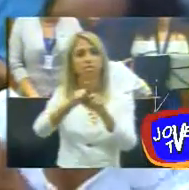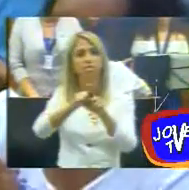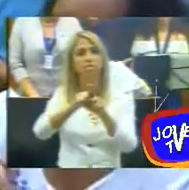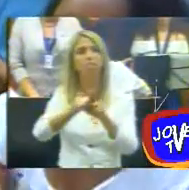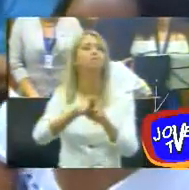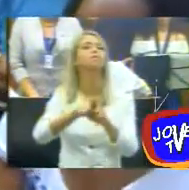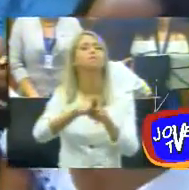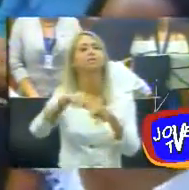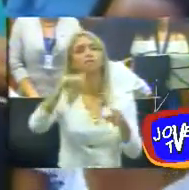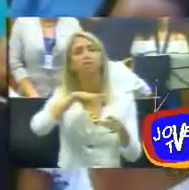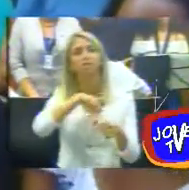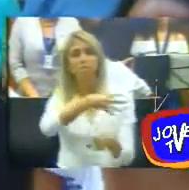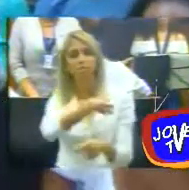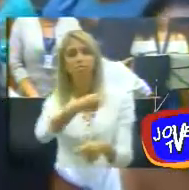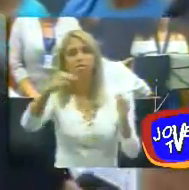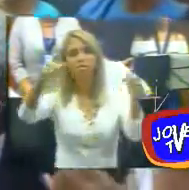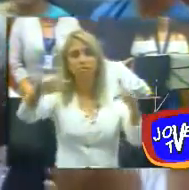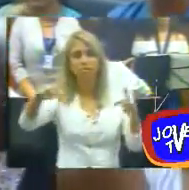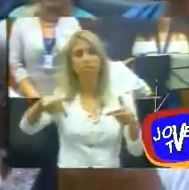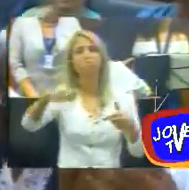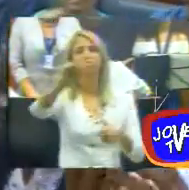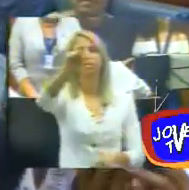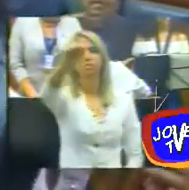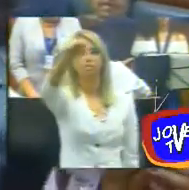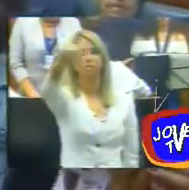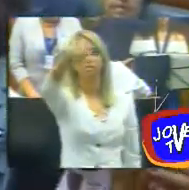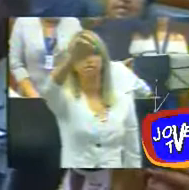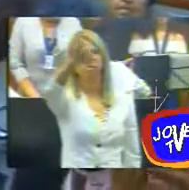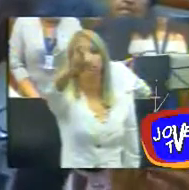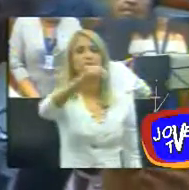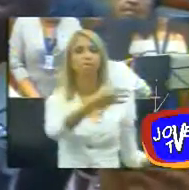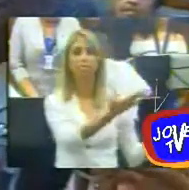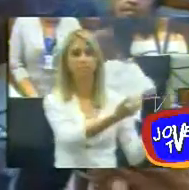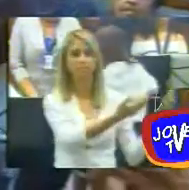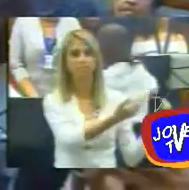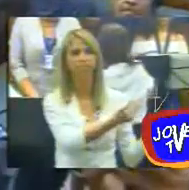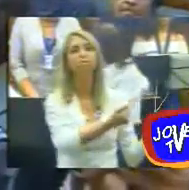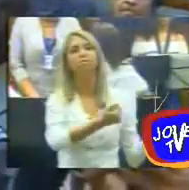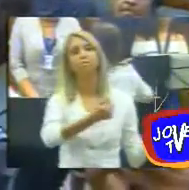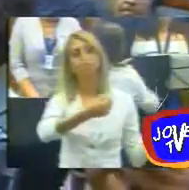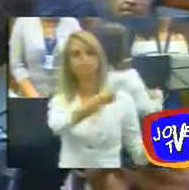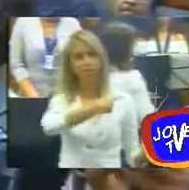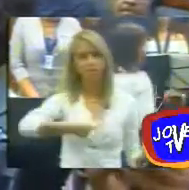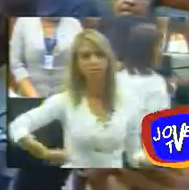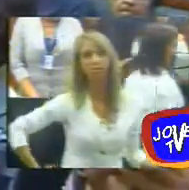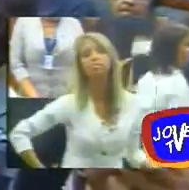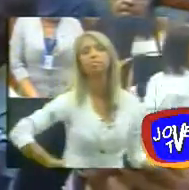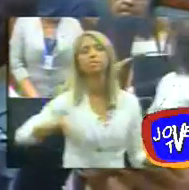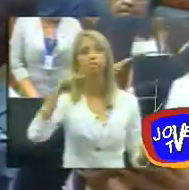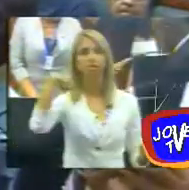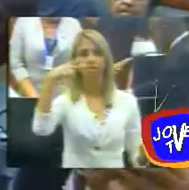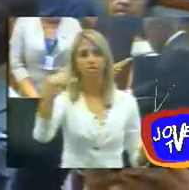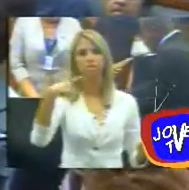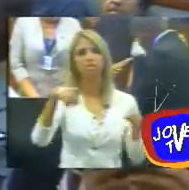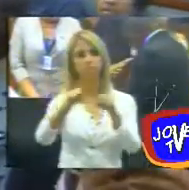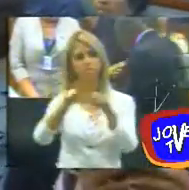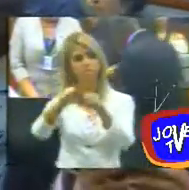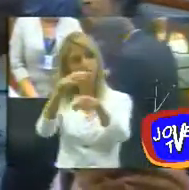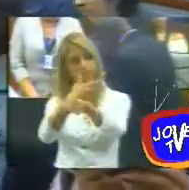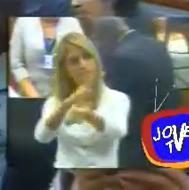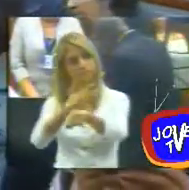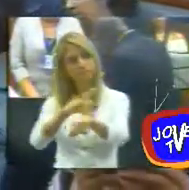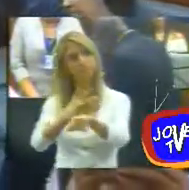isso? É pai do Samir, nosso hoje atual presidente, que vai tomar a posse com a gente como presidente, depois vai ter a